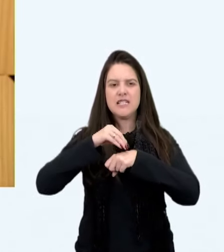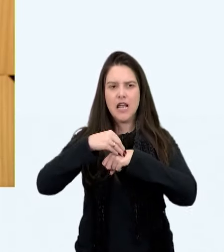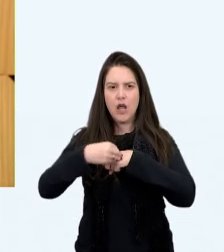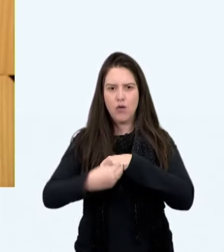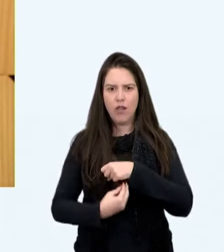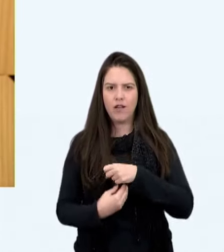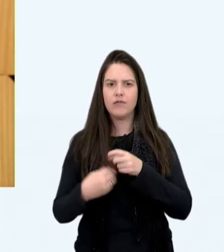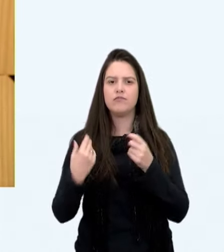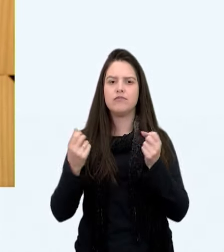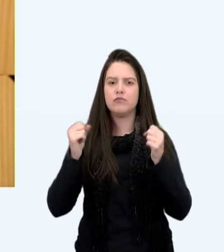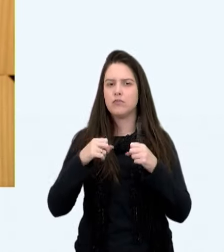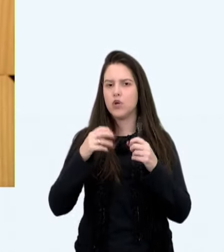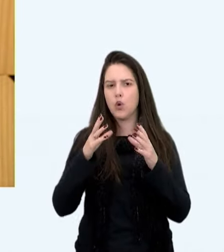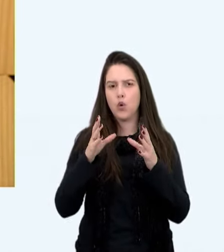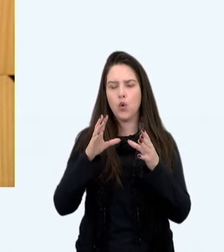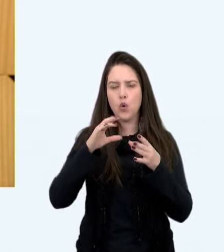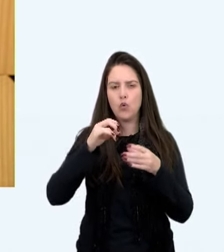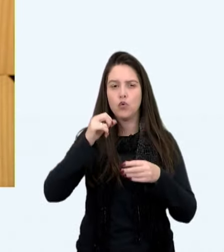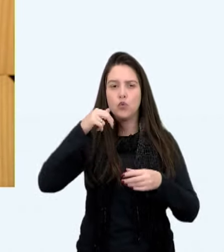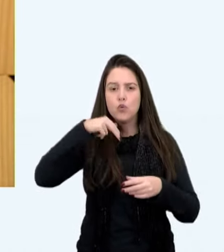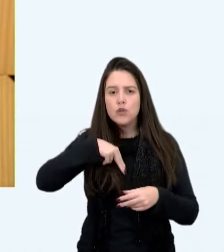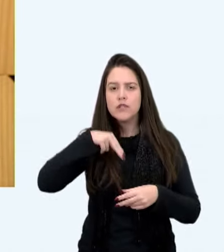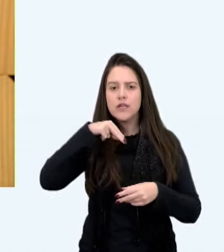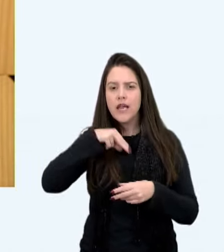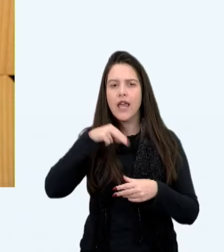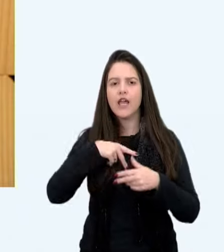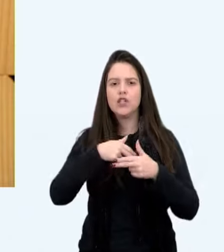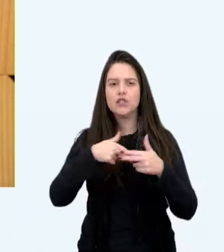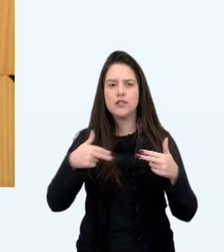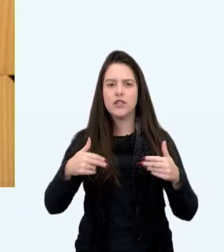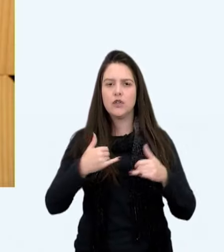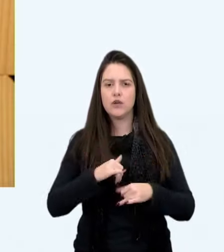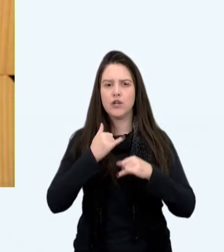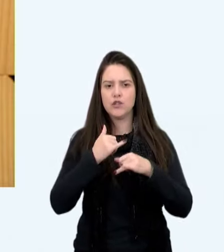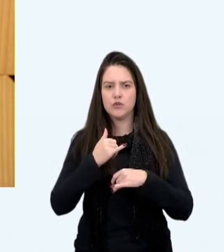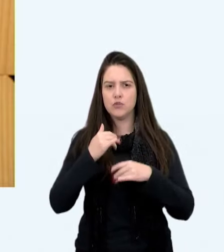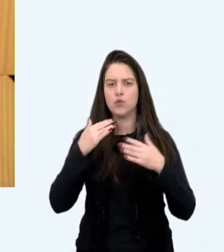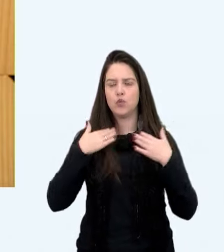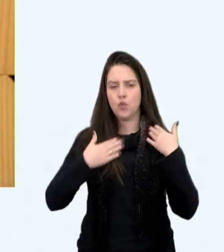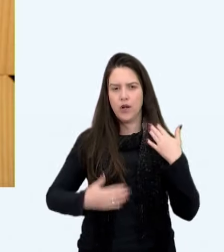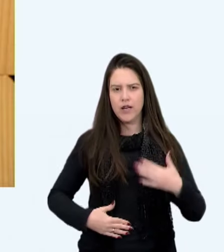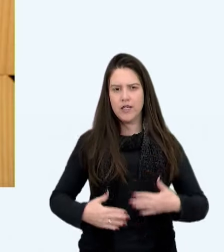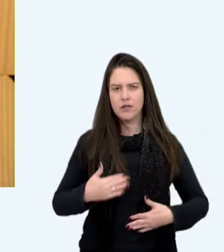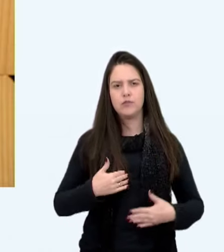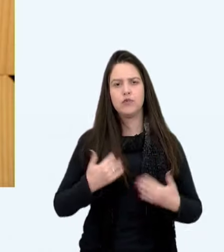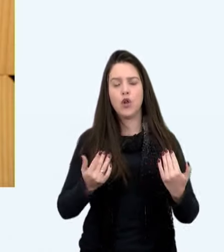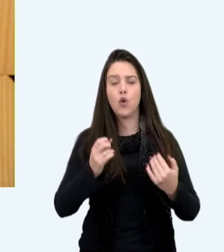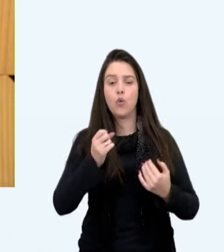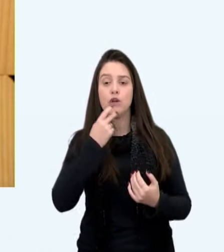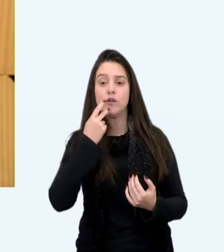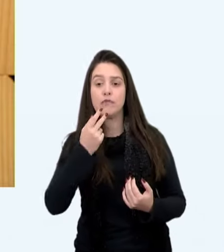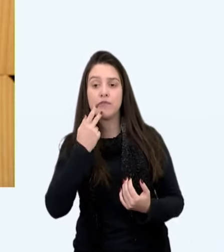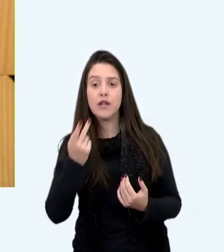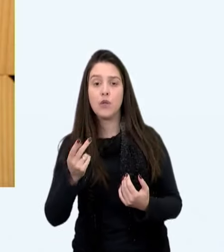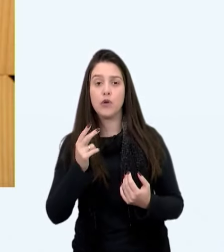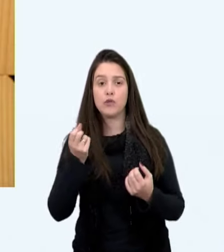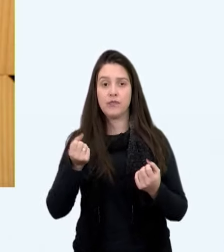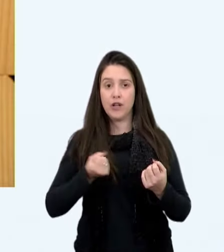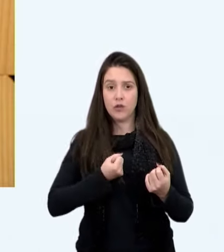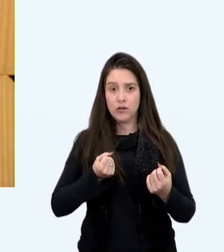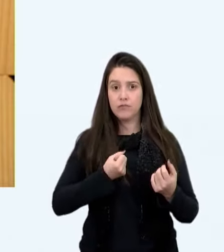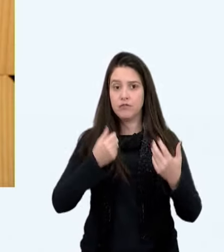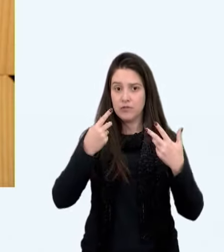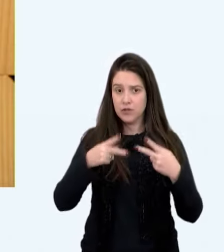servir como um nutriente, né, como uma fonte de energia para o organismo. Quando há alguma alteração, como no